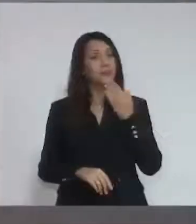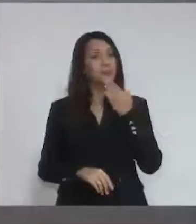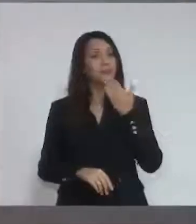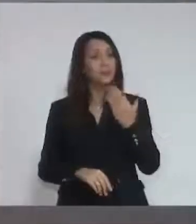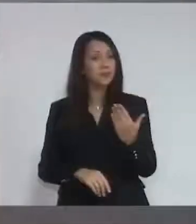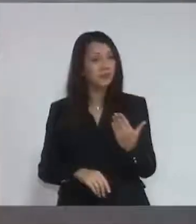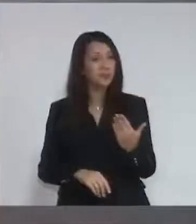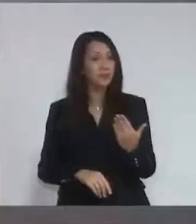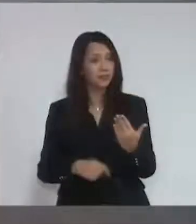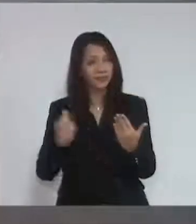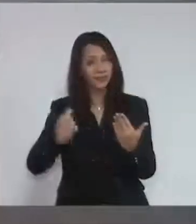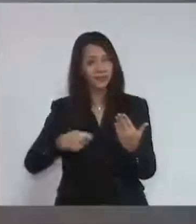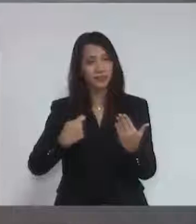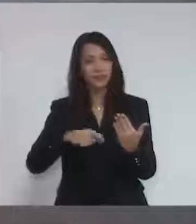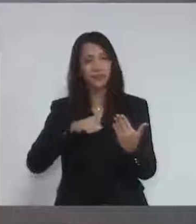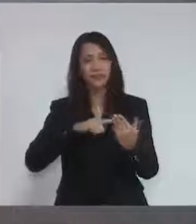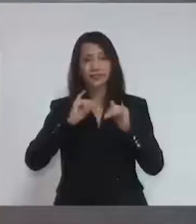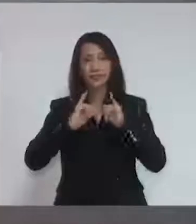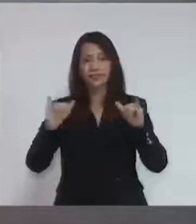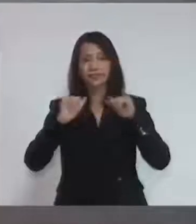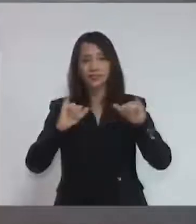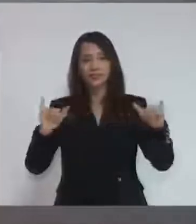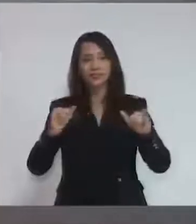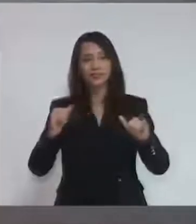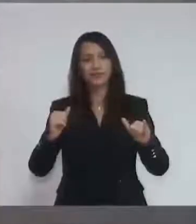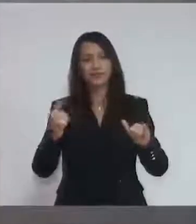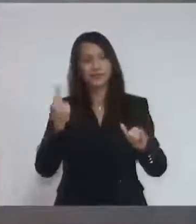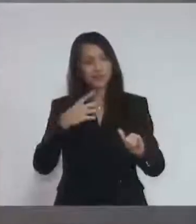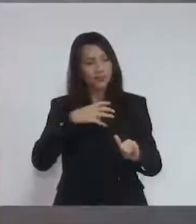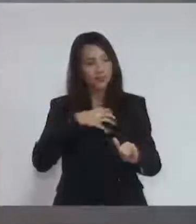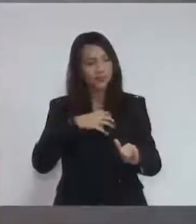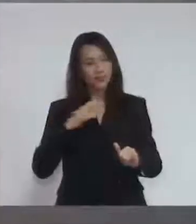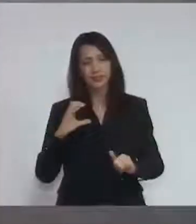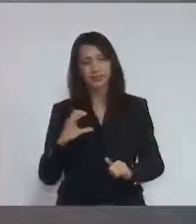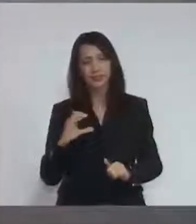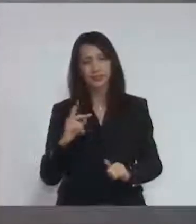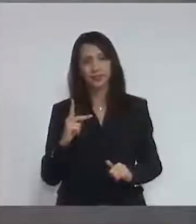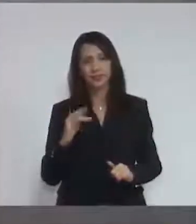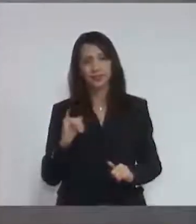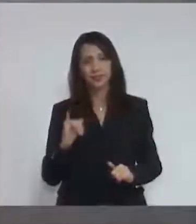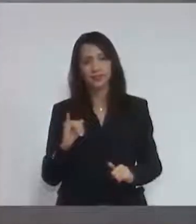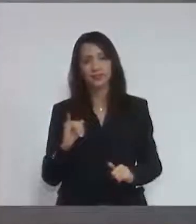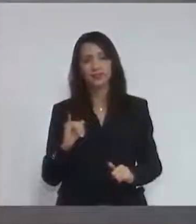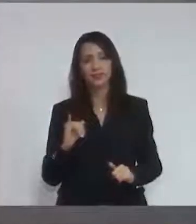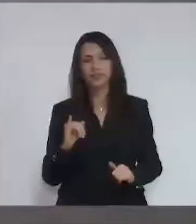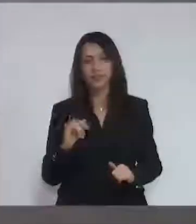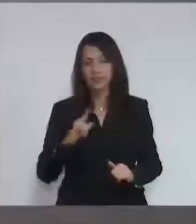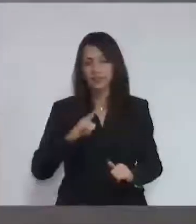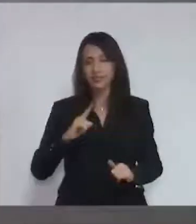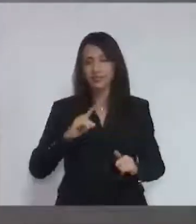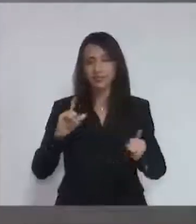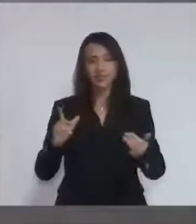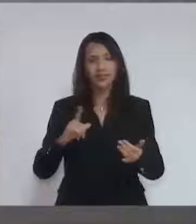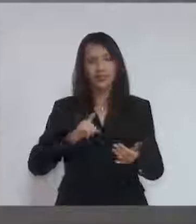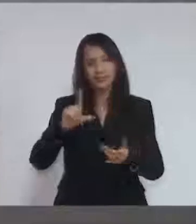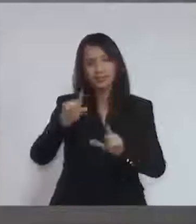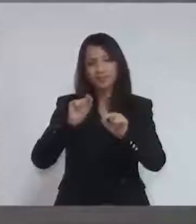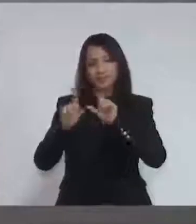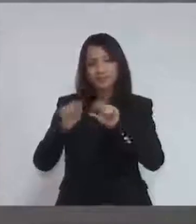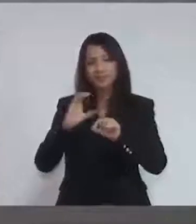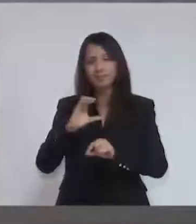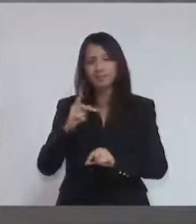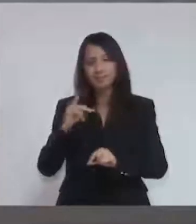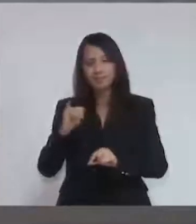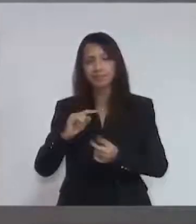solicitou-se que deveria ter uma divulgação dos primeiros atos da CPI, da nomeação da CPI, da instituição dela e tal. A questão é,